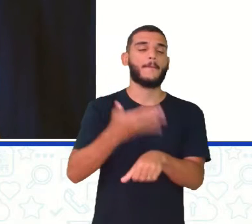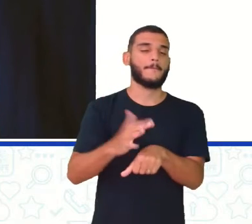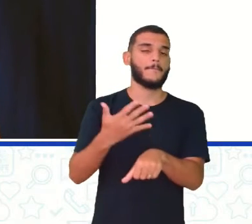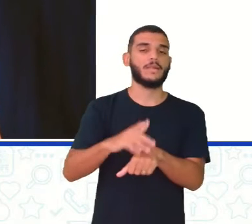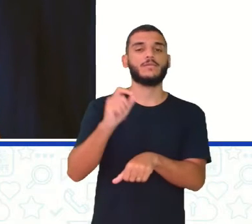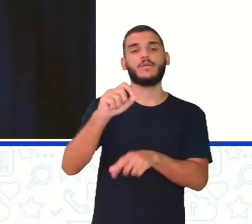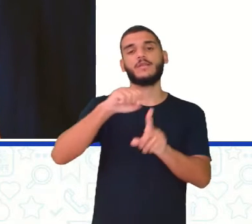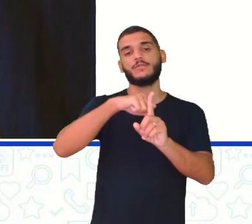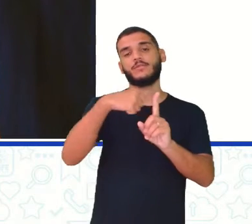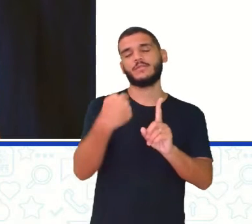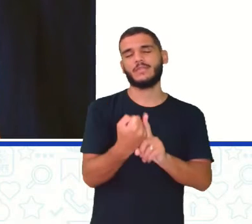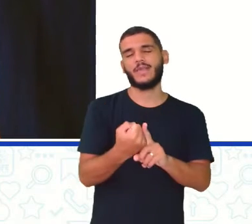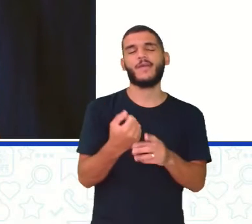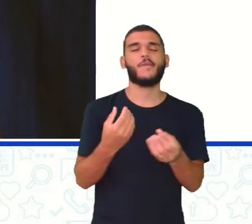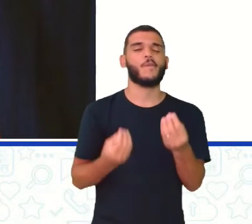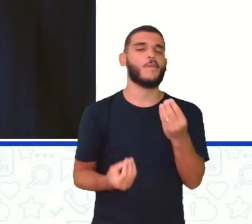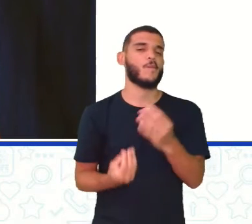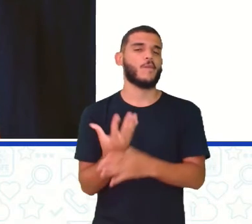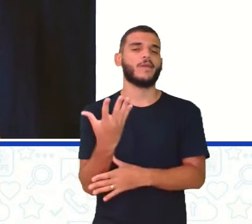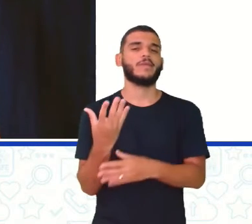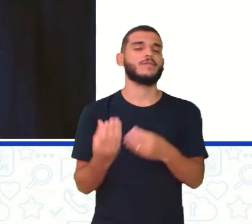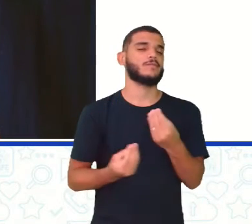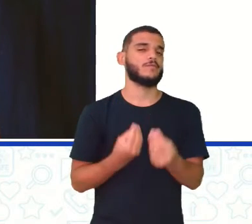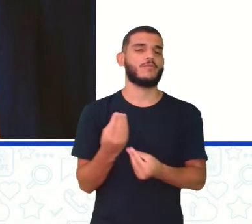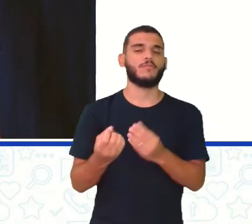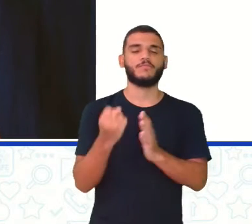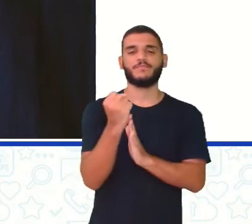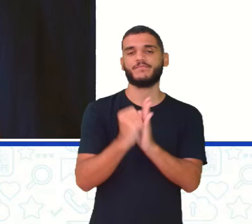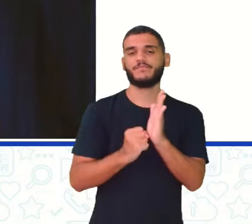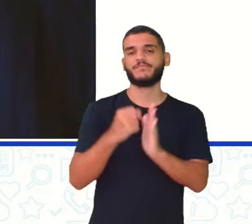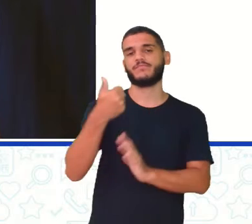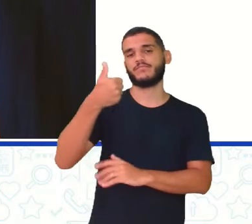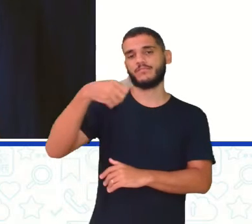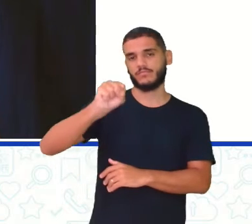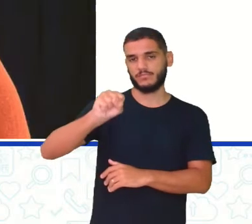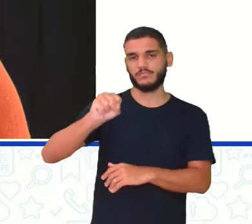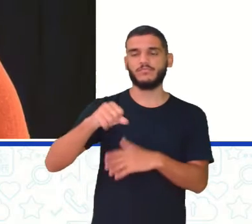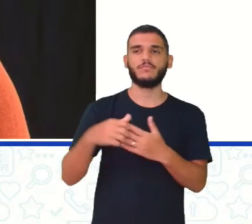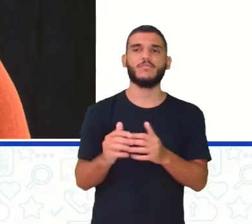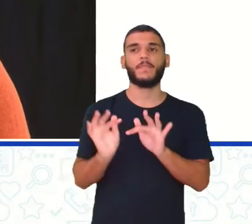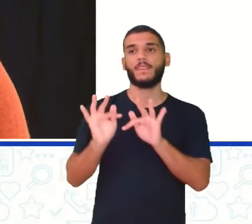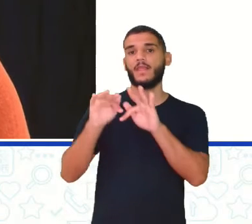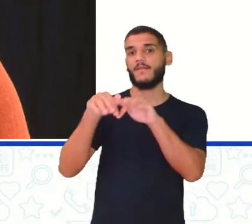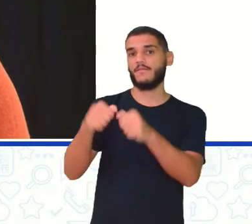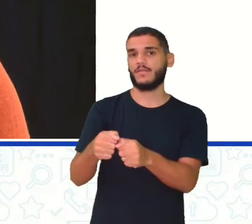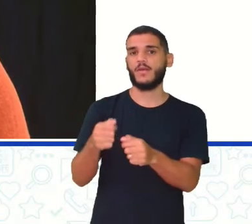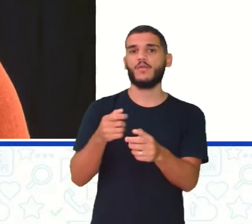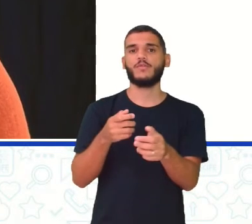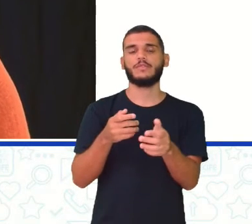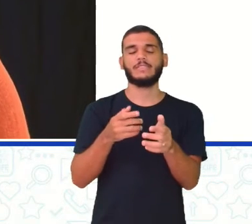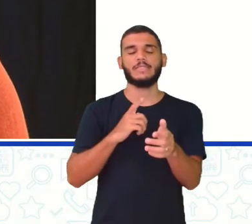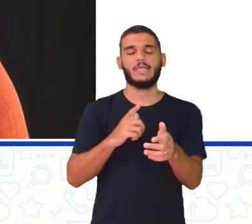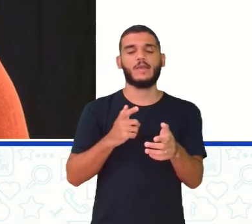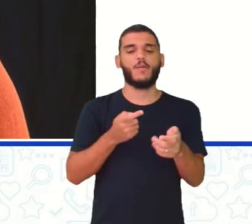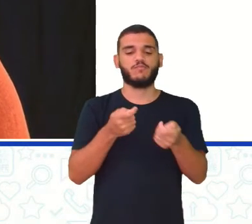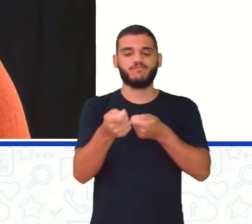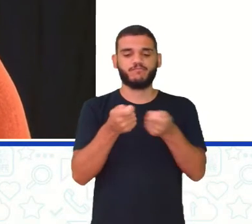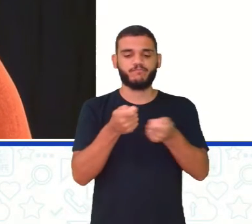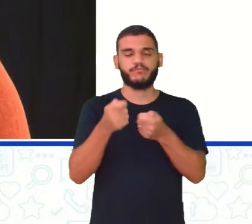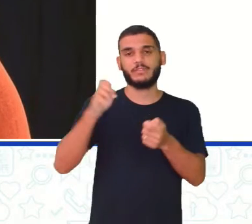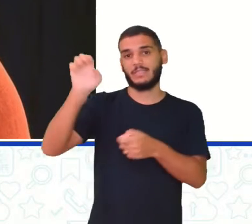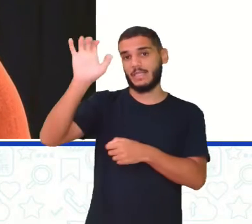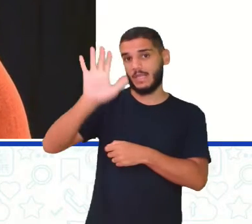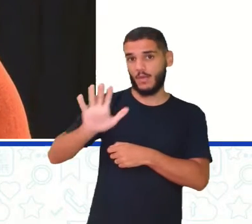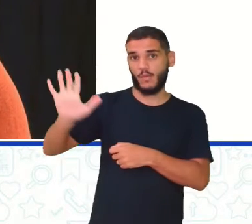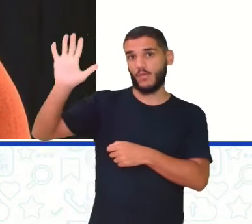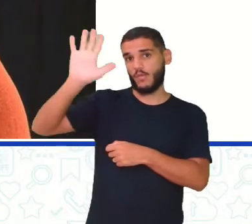final, podemos dizer que o racismo também emerge no final do século XVIII. Final do antigo regime na Europa,